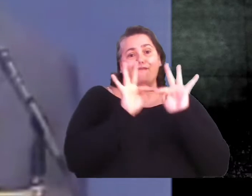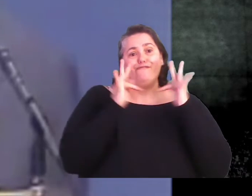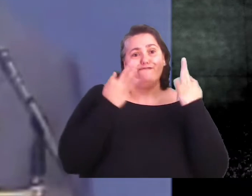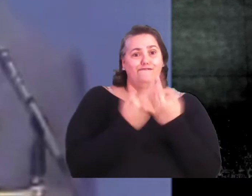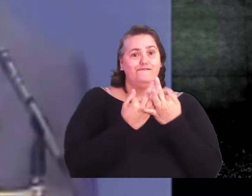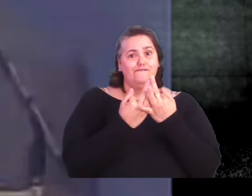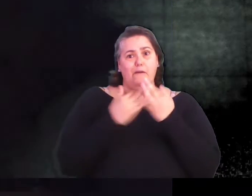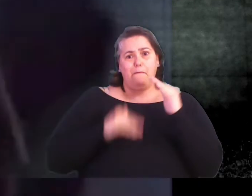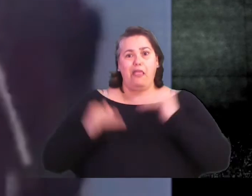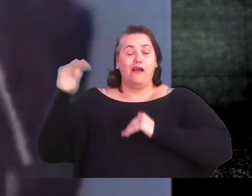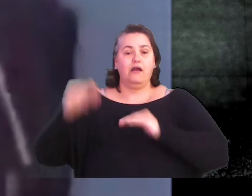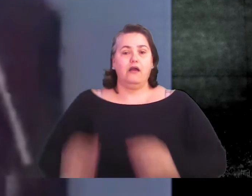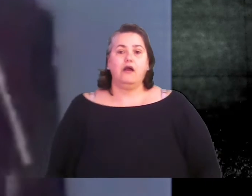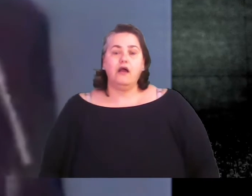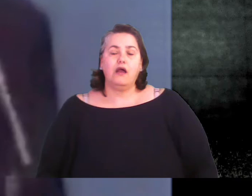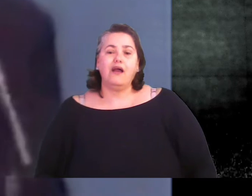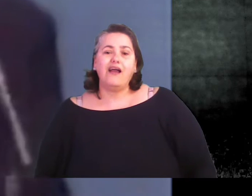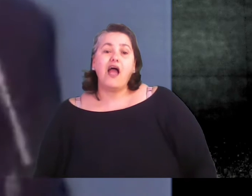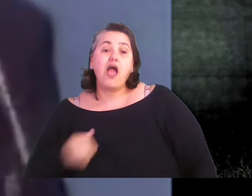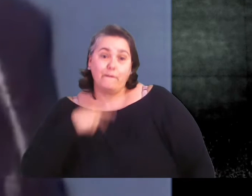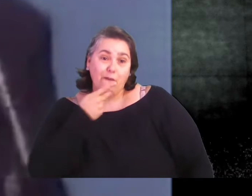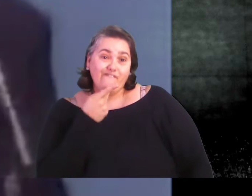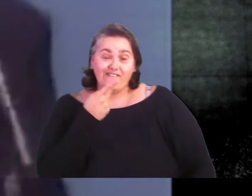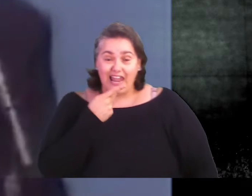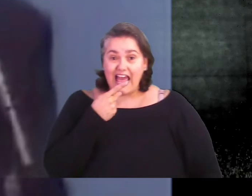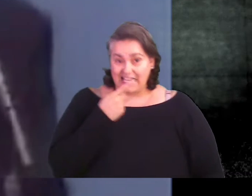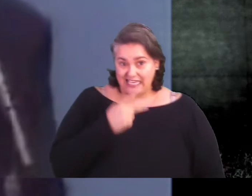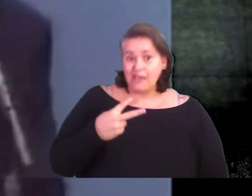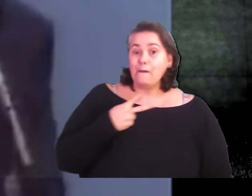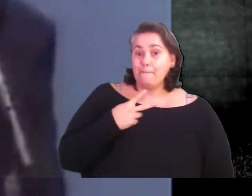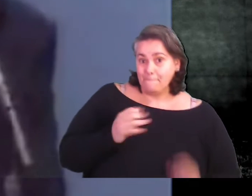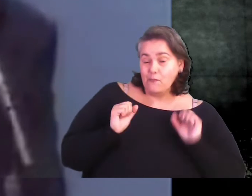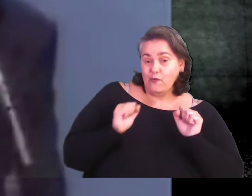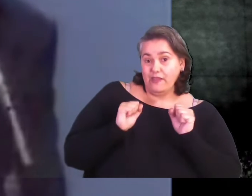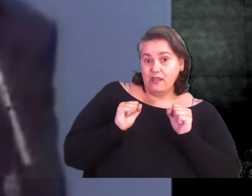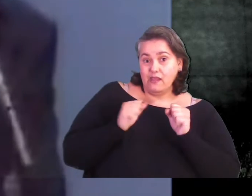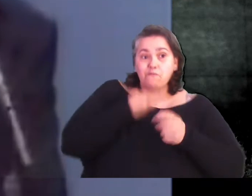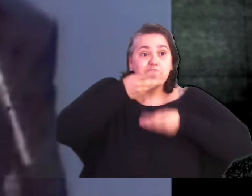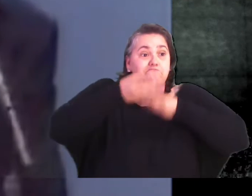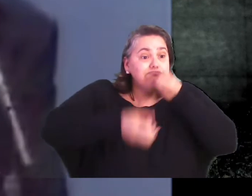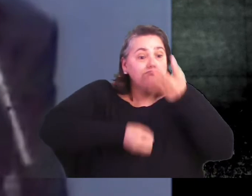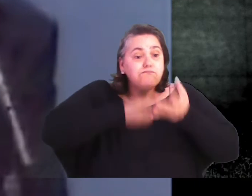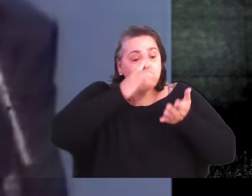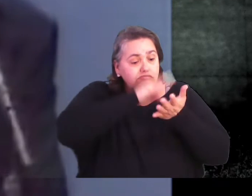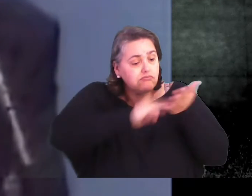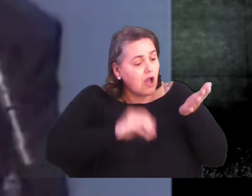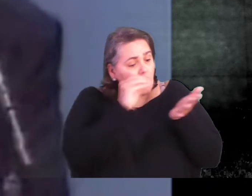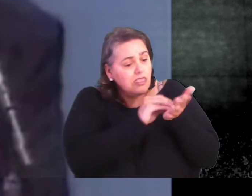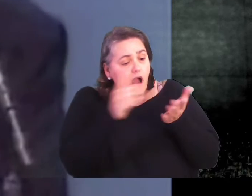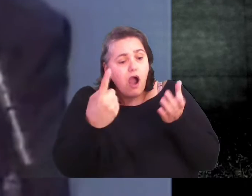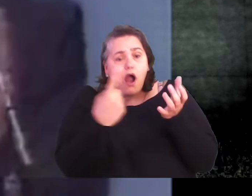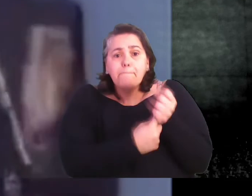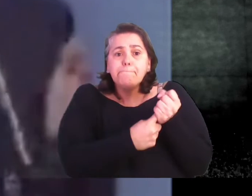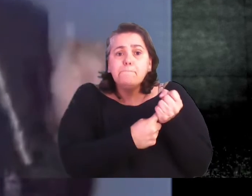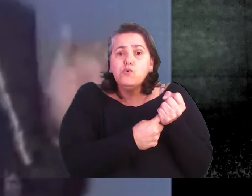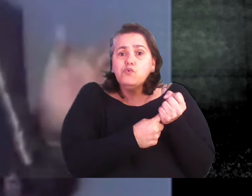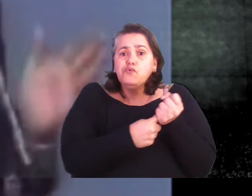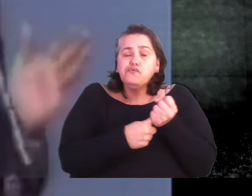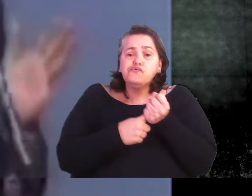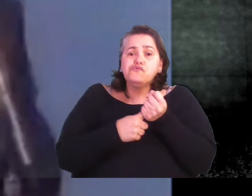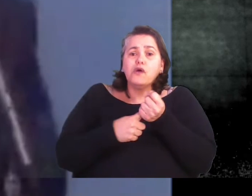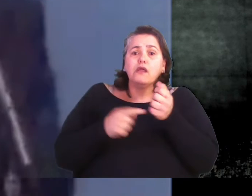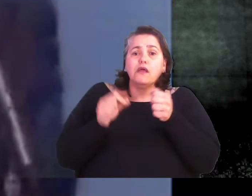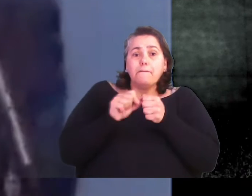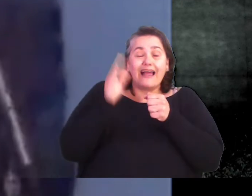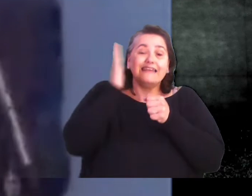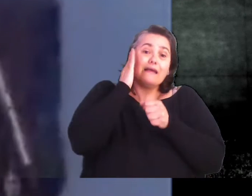de classe média alta. A única coisa que eu posso dizer é que nós poderíamos fazer uma declaração de bens, até parente de terceira geração